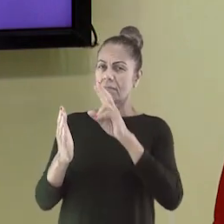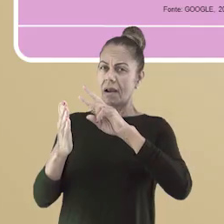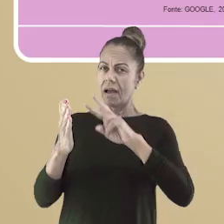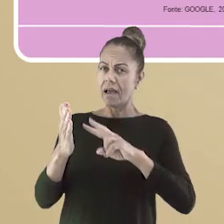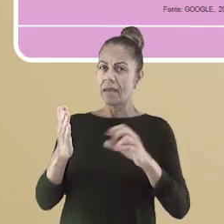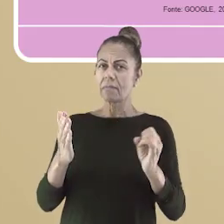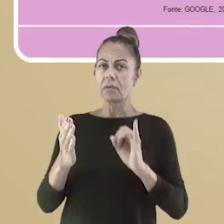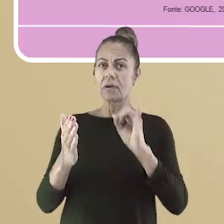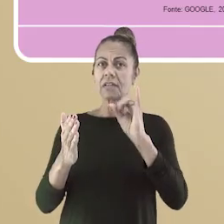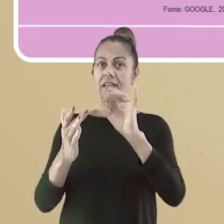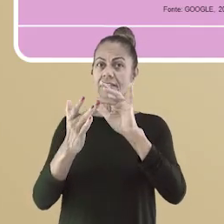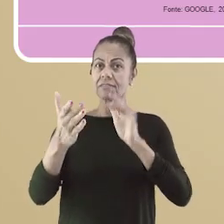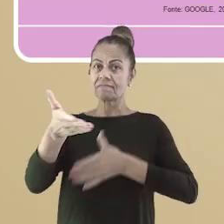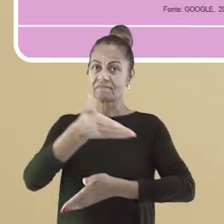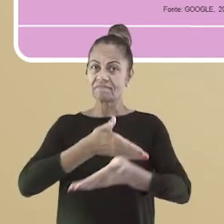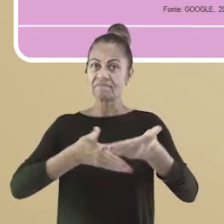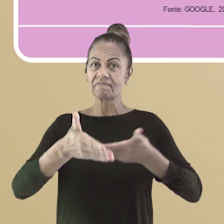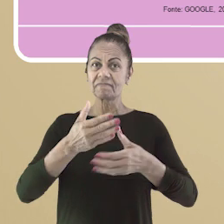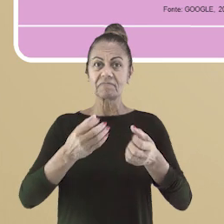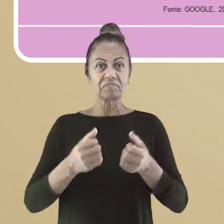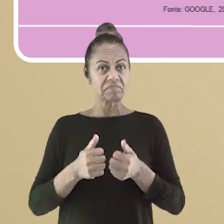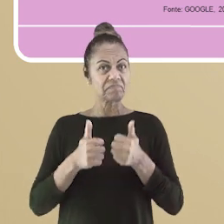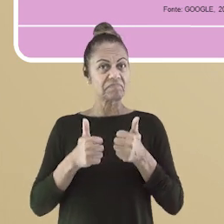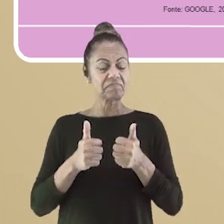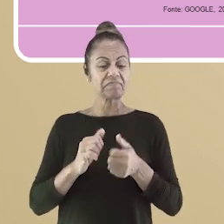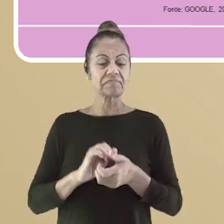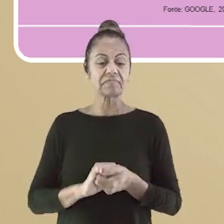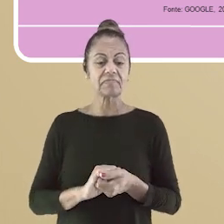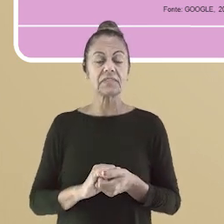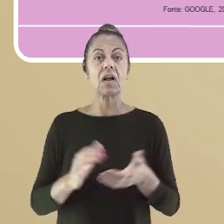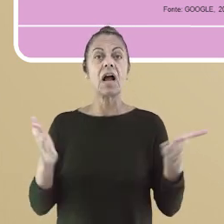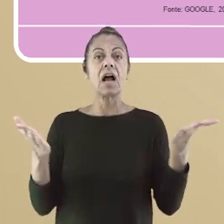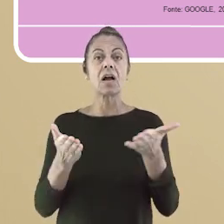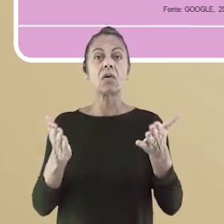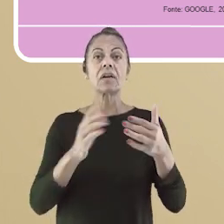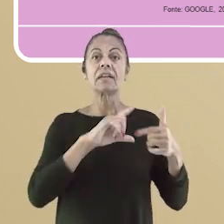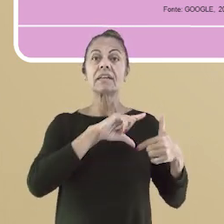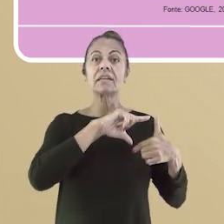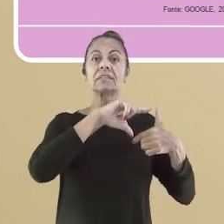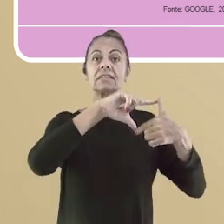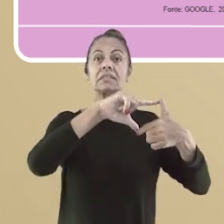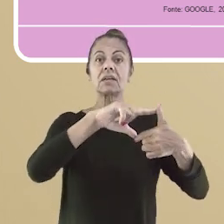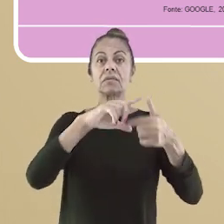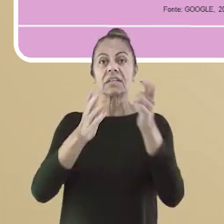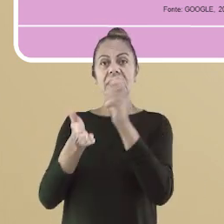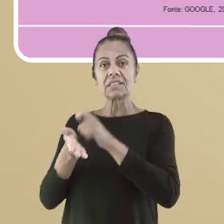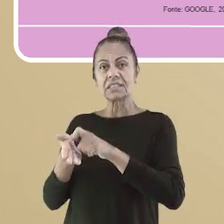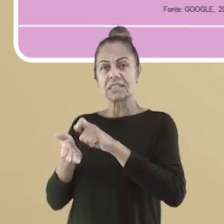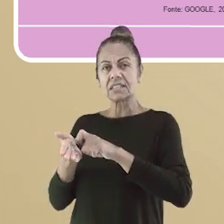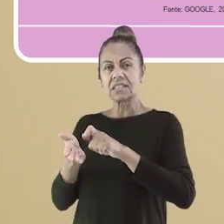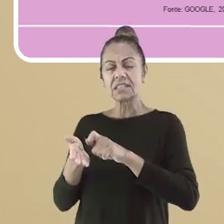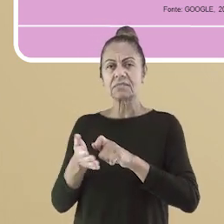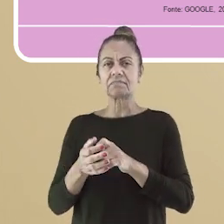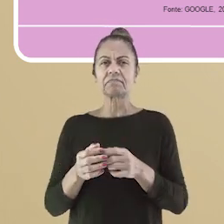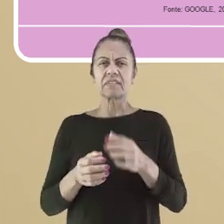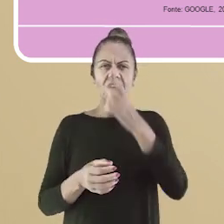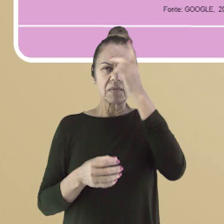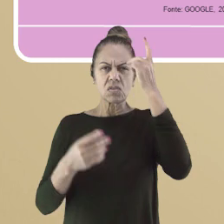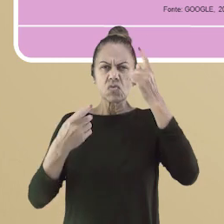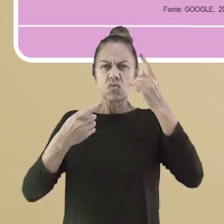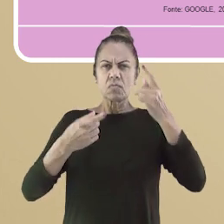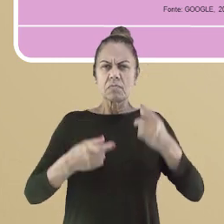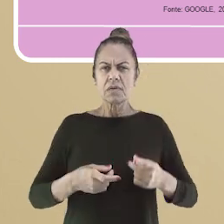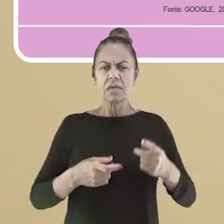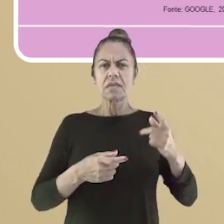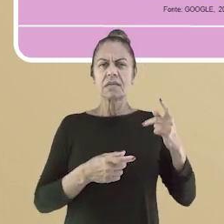harmônica. Professor Adonias é fera, né? Agora a gente vai conhecer um pouquinho a respeito da tradição escrita. Na história